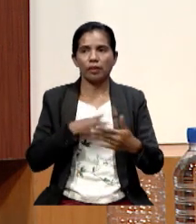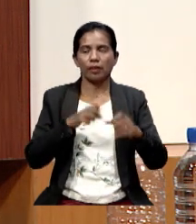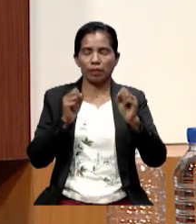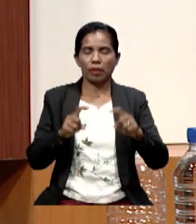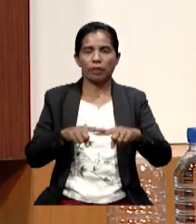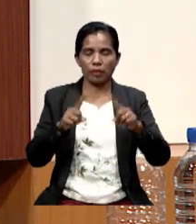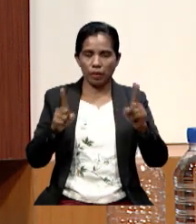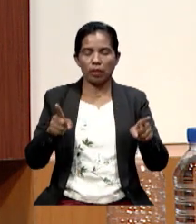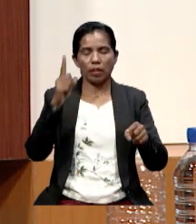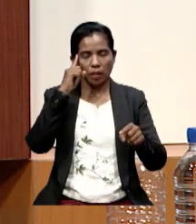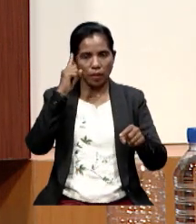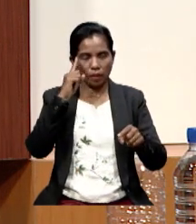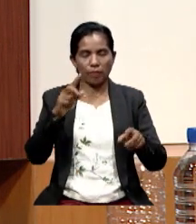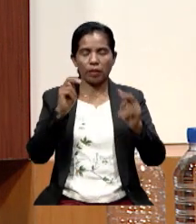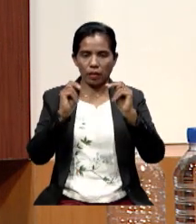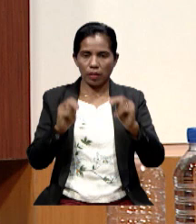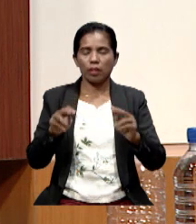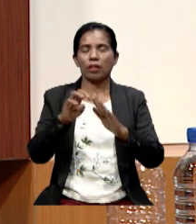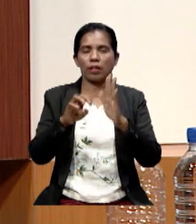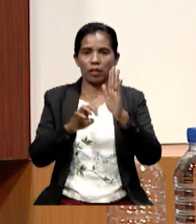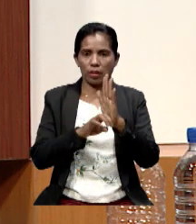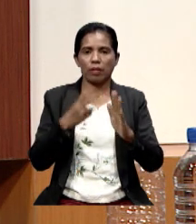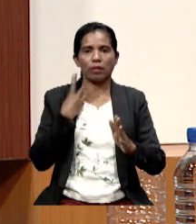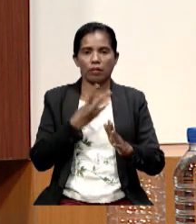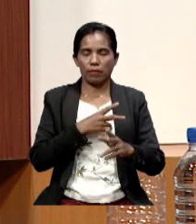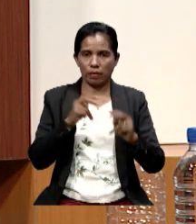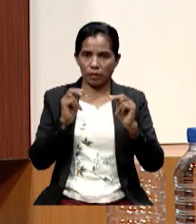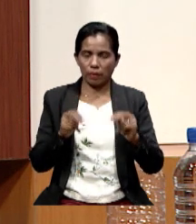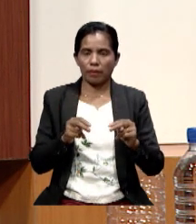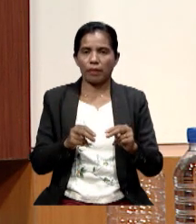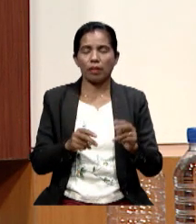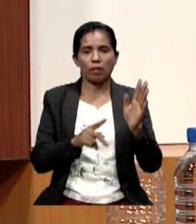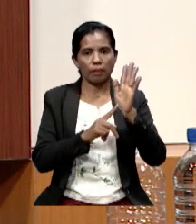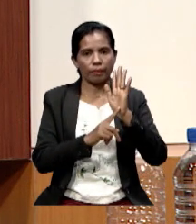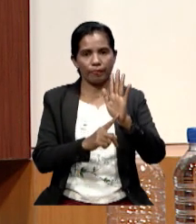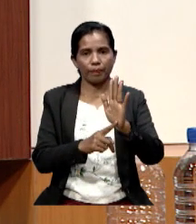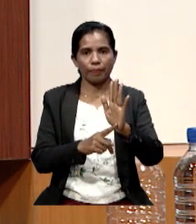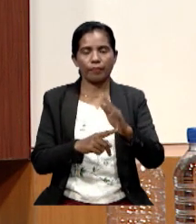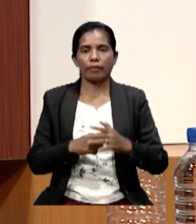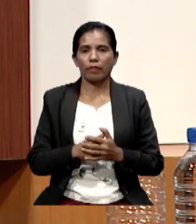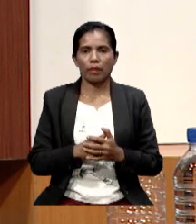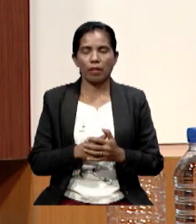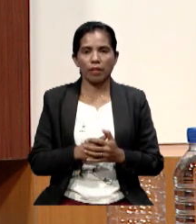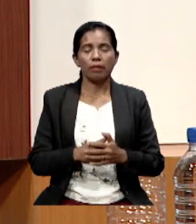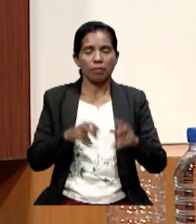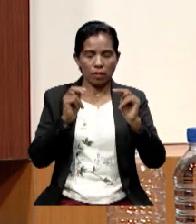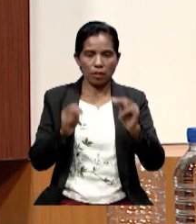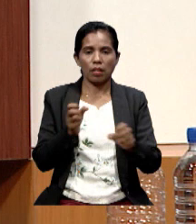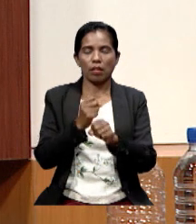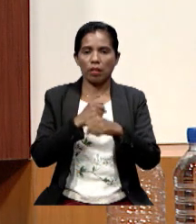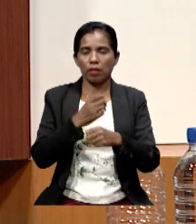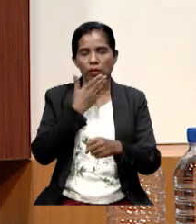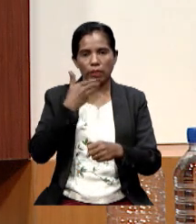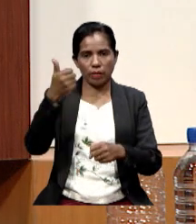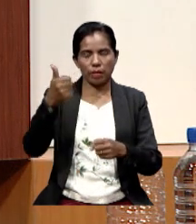diferença para o interesse do Estado, né? Então, que a tudo que tem e ainda não que tem que ralo, acreditar. E